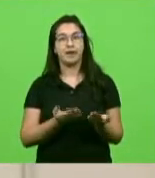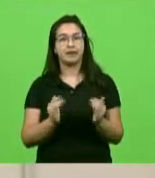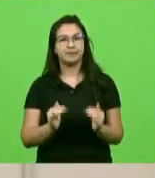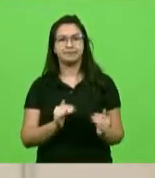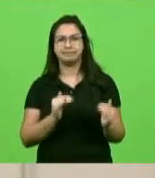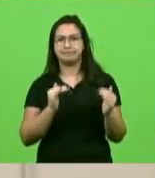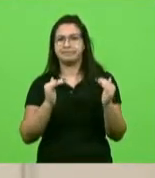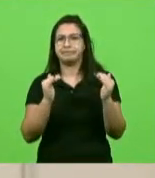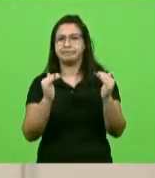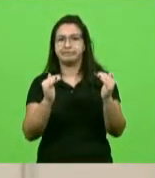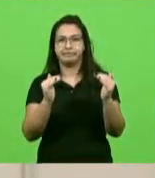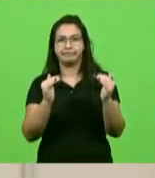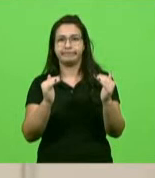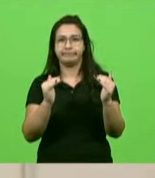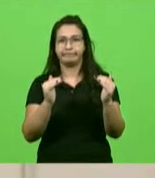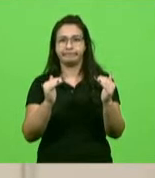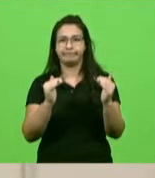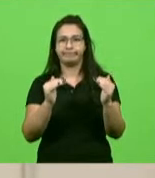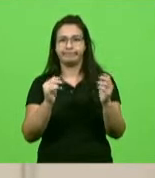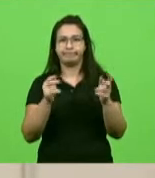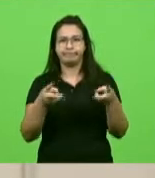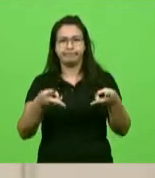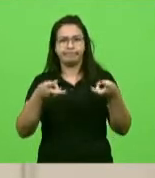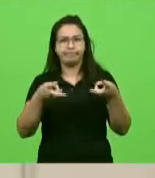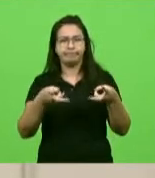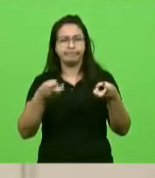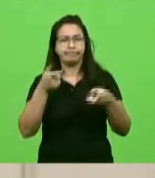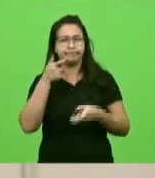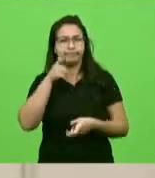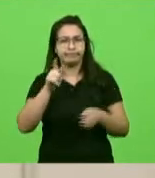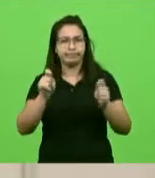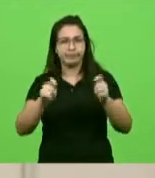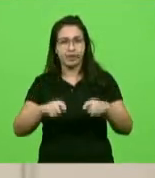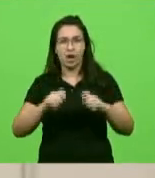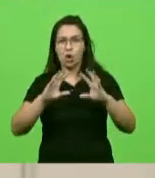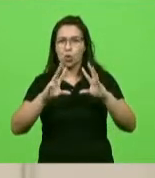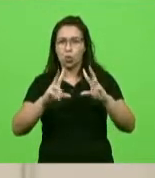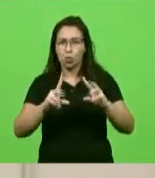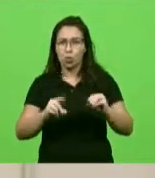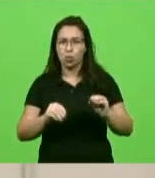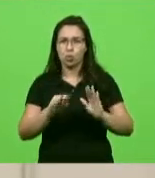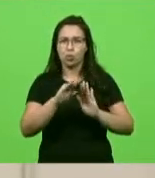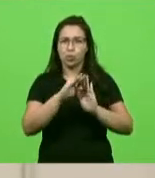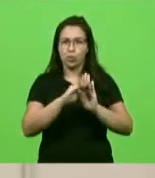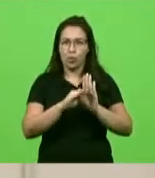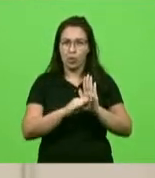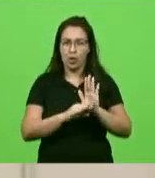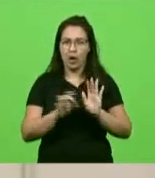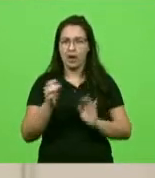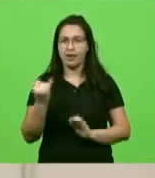elevada acuidade captou todos os aspectos essenciais